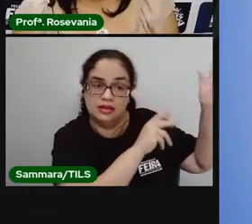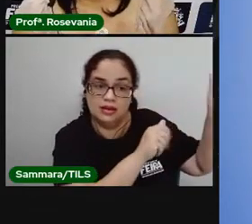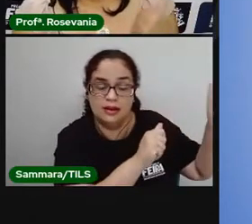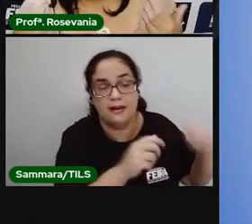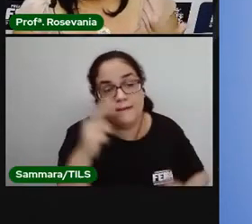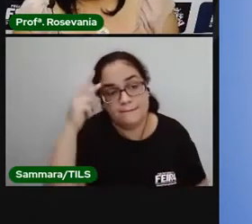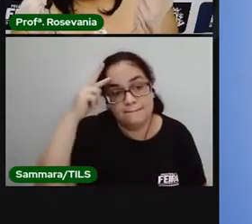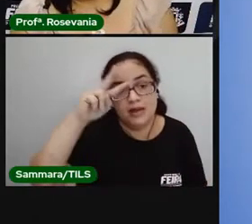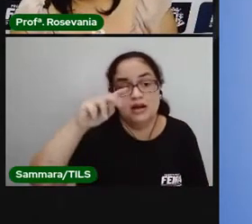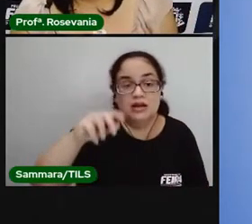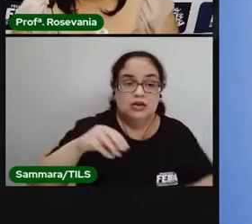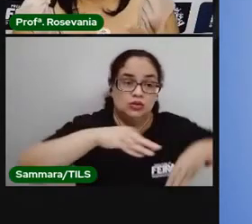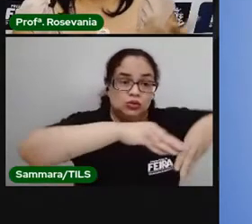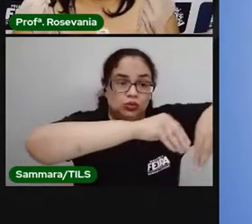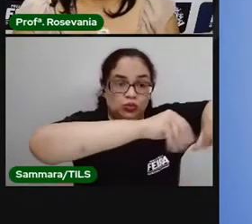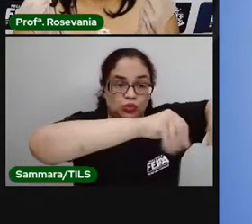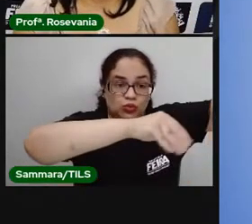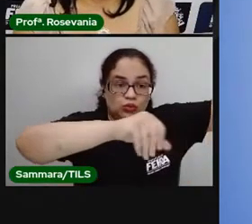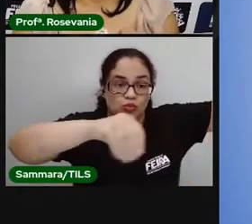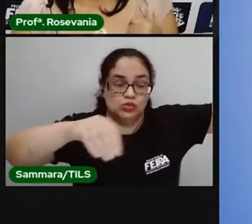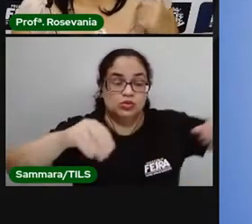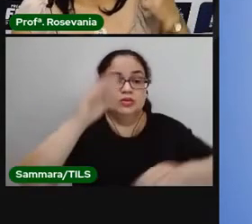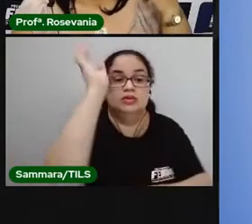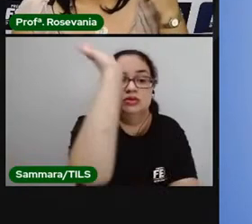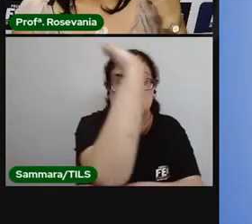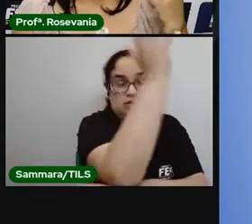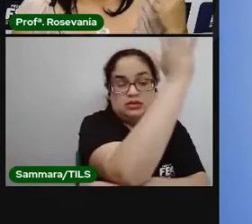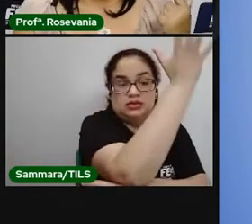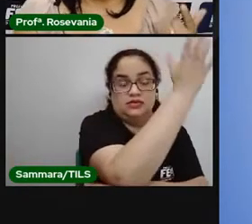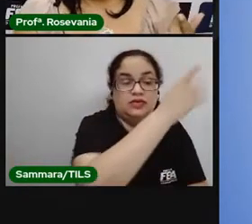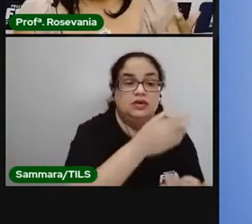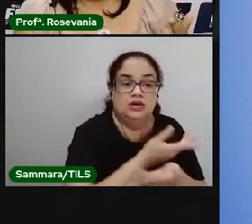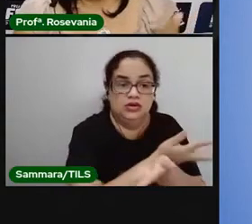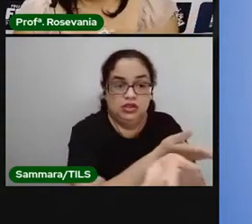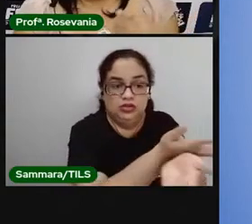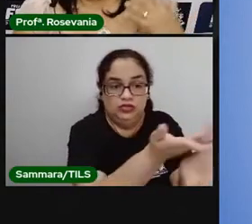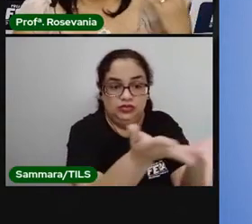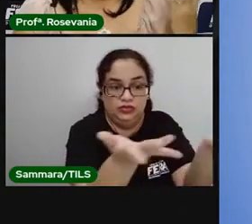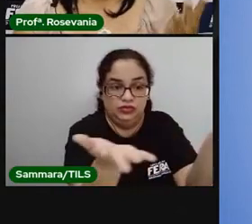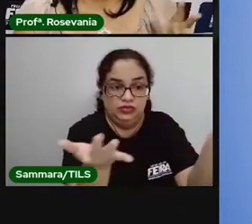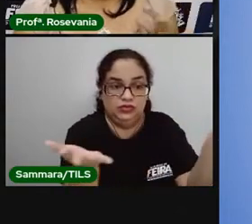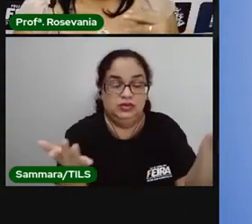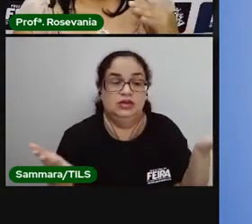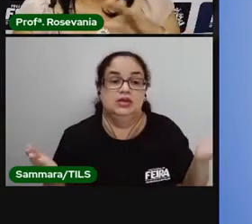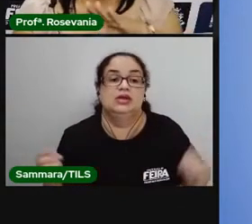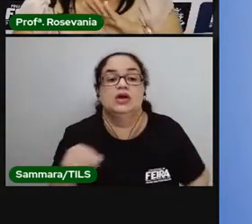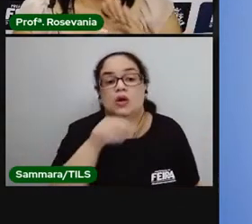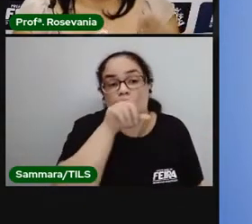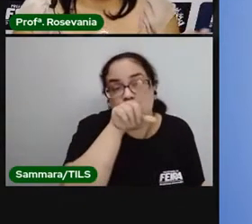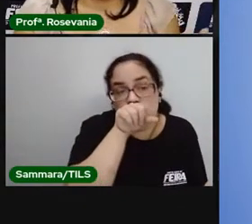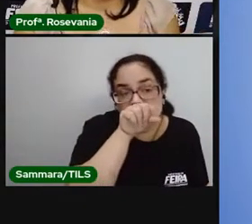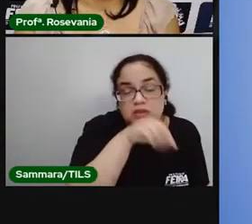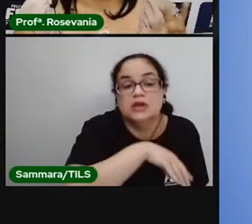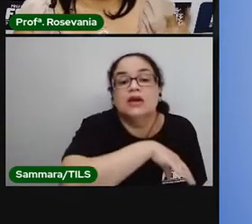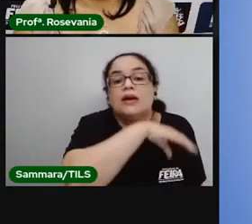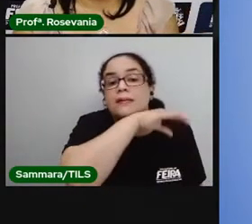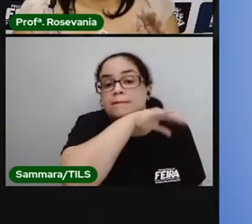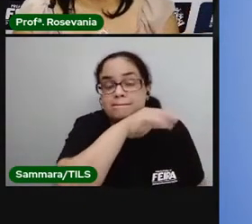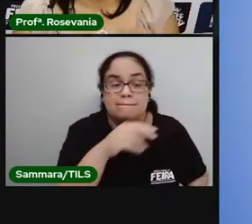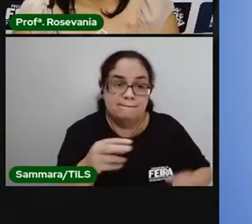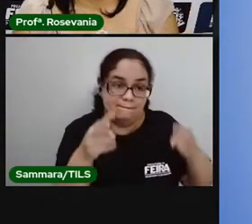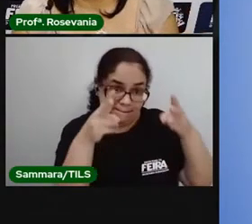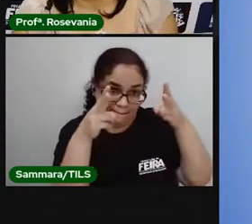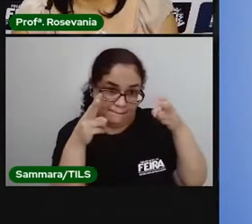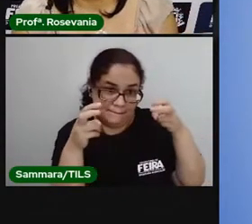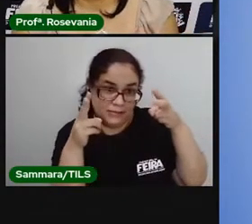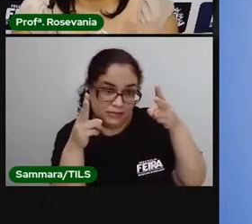o solo, os vegetais, que são as plantas, né, os pássaros, os animais. Então, você percebe que não tem